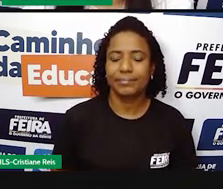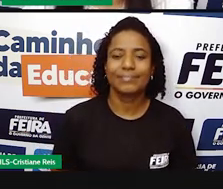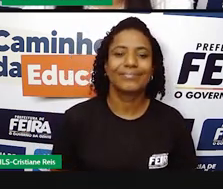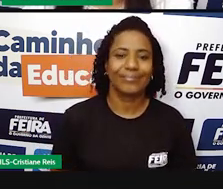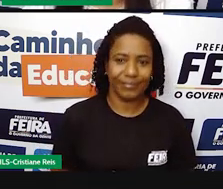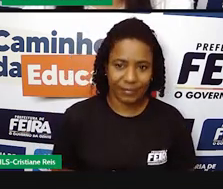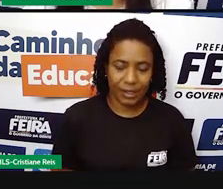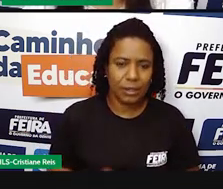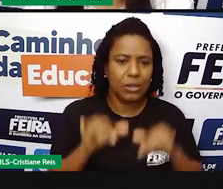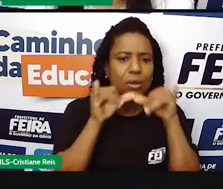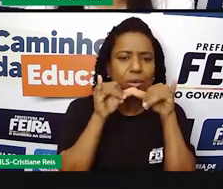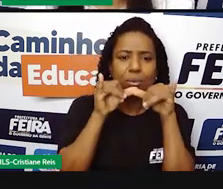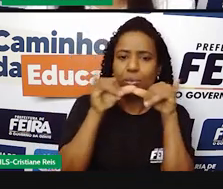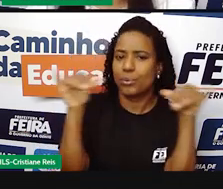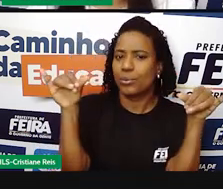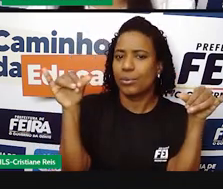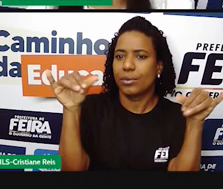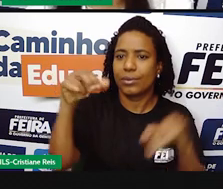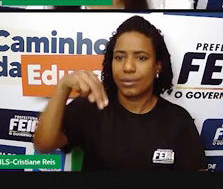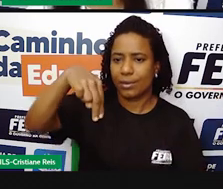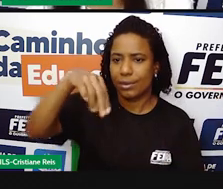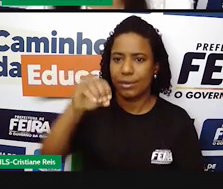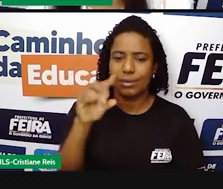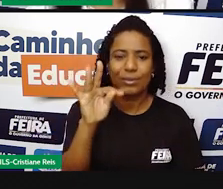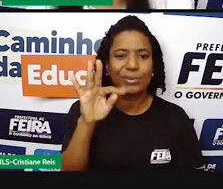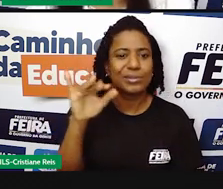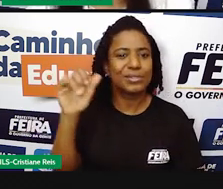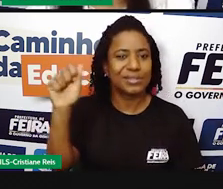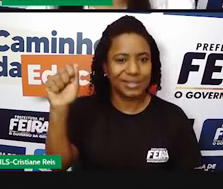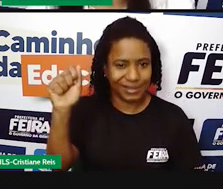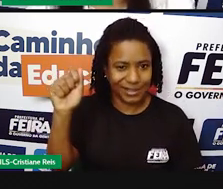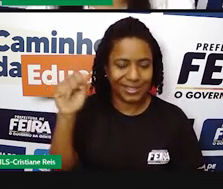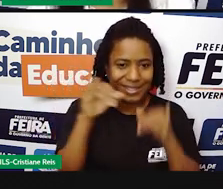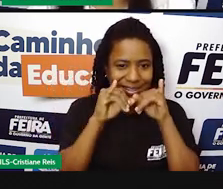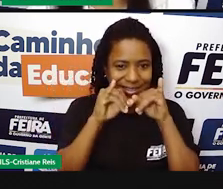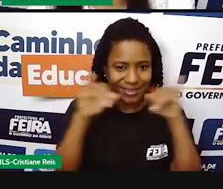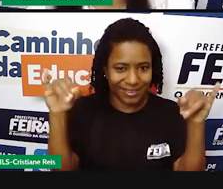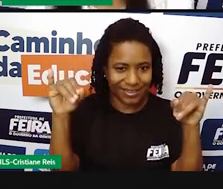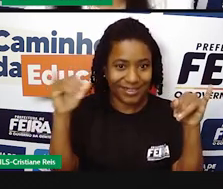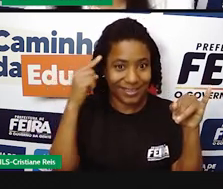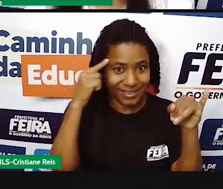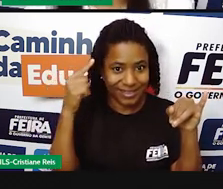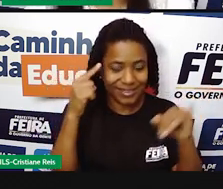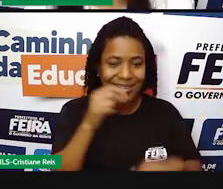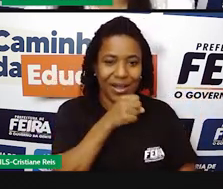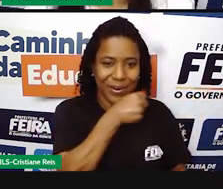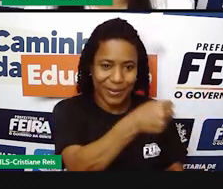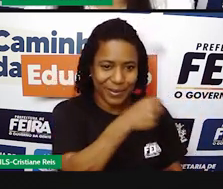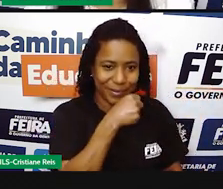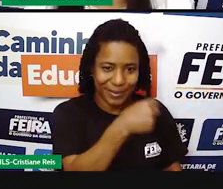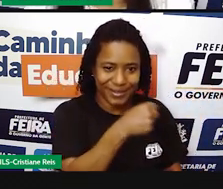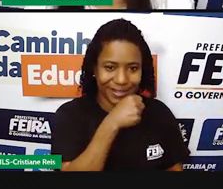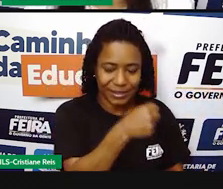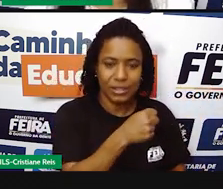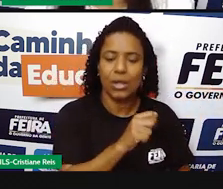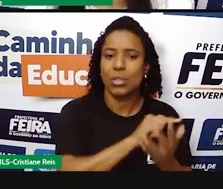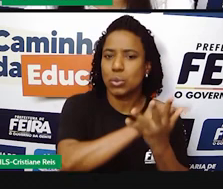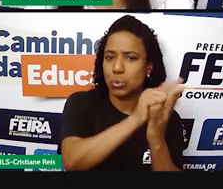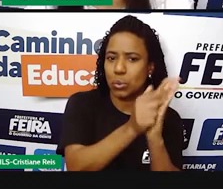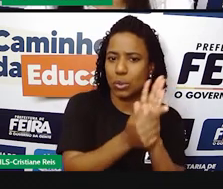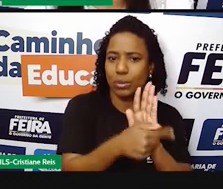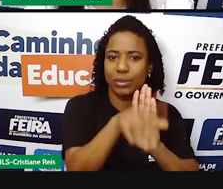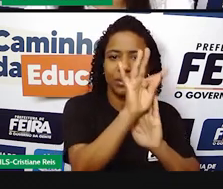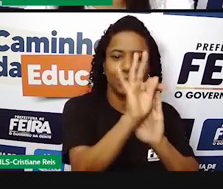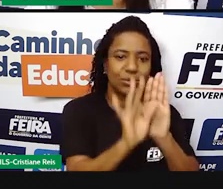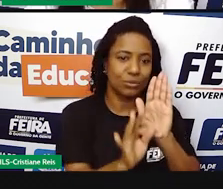Então, a notícia, né, assim como a reportagem, os outros gêneros textuais que a gente já viu, ela é um gênero